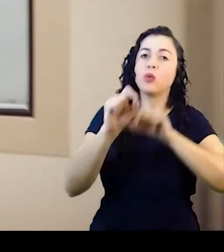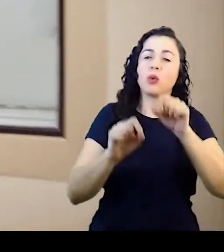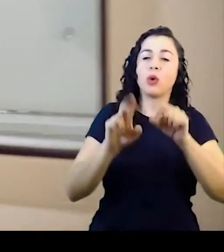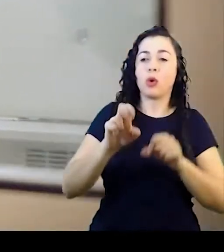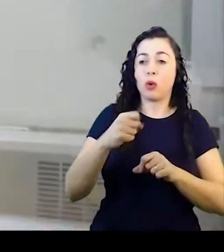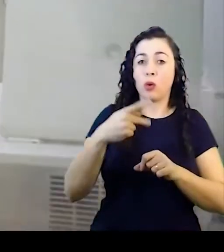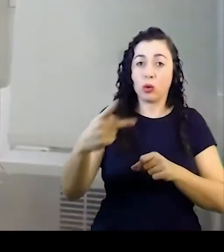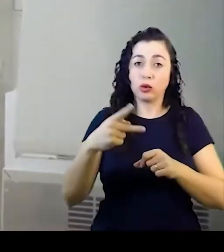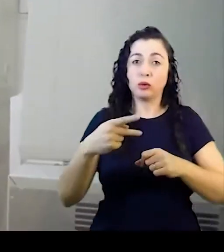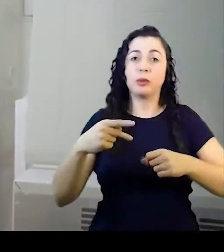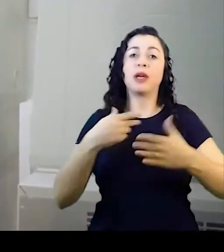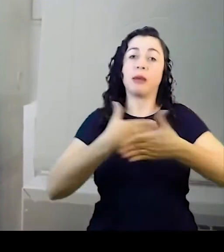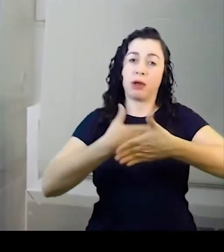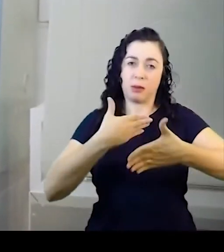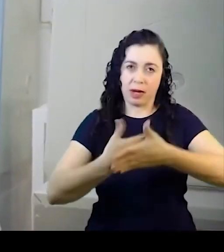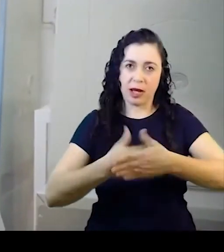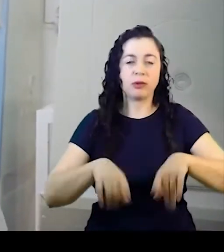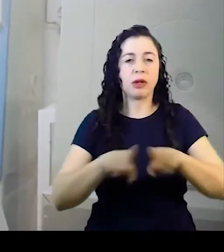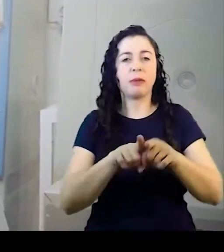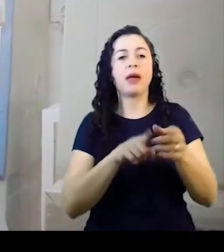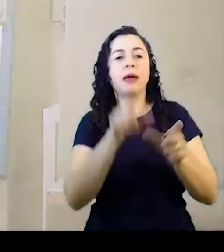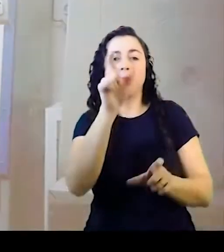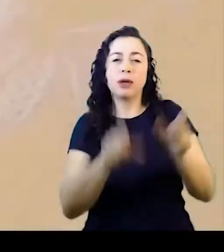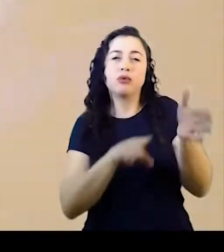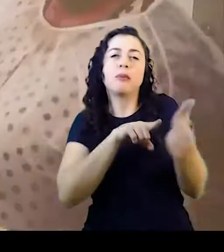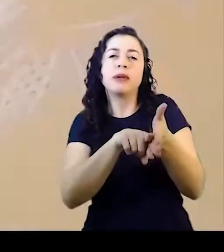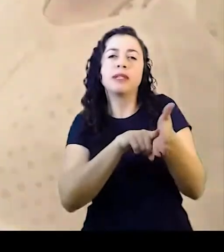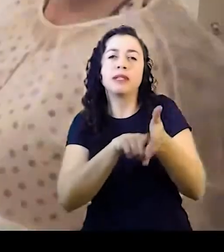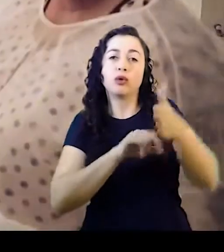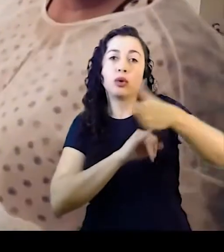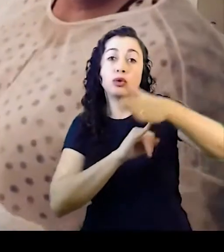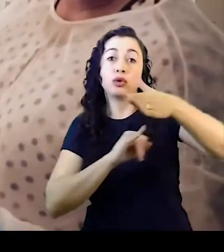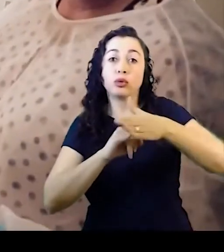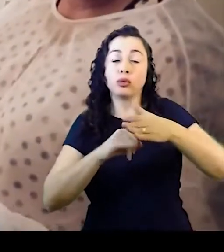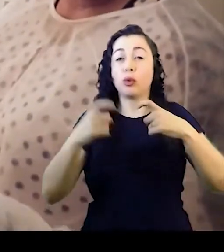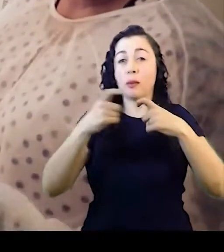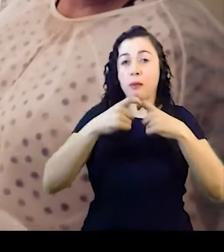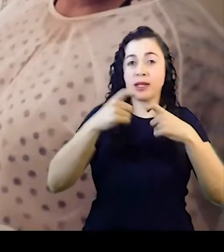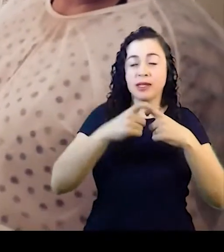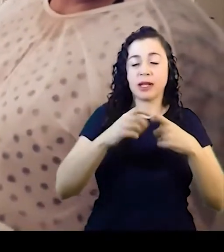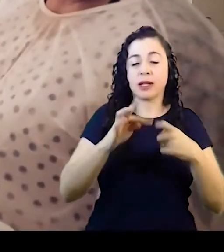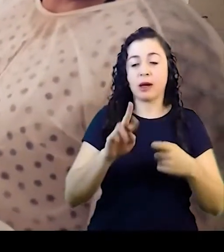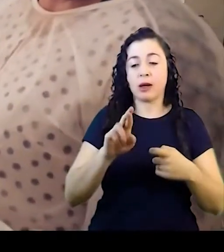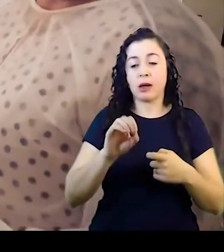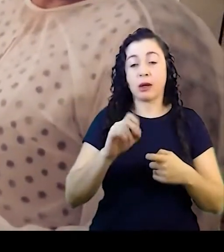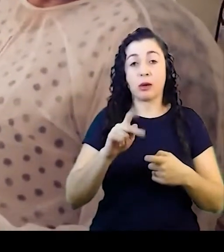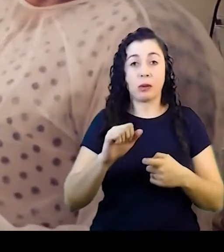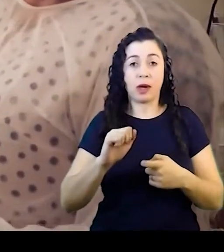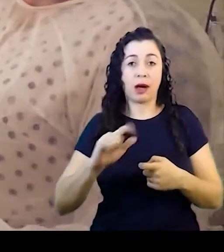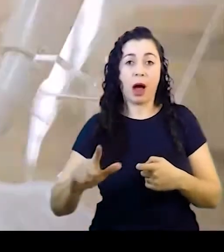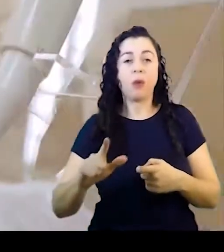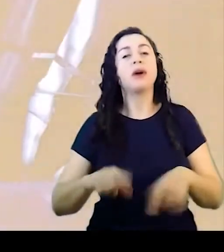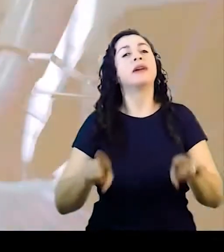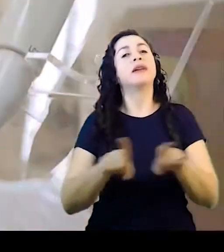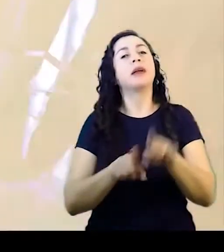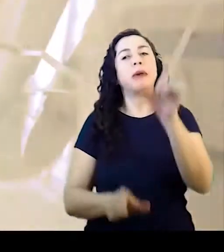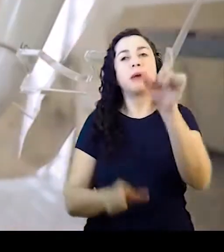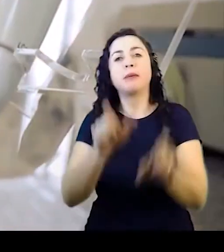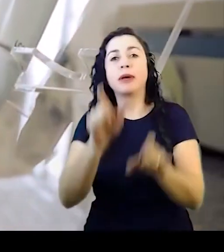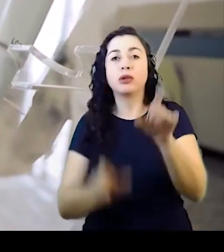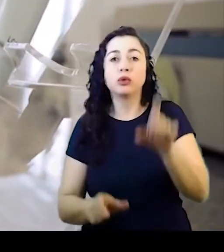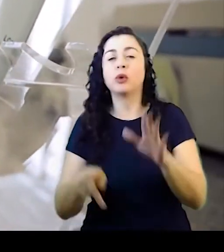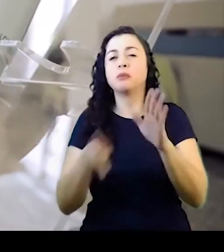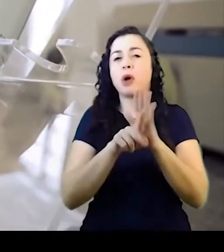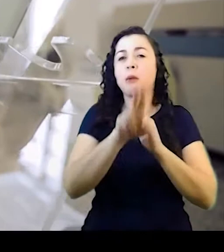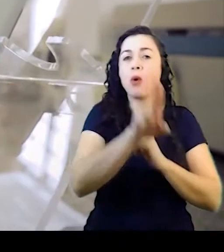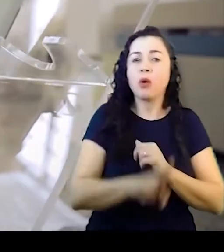Preto, pesquisadores do Instituto de Medicina Tropical e colaboradores também na Universidade de